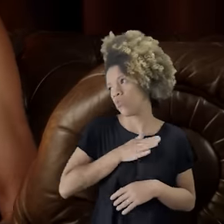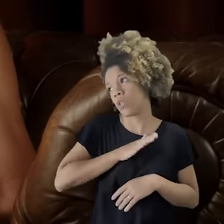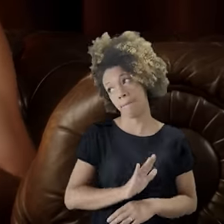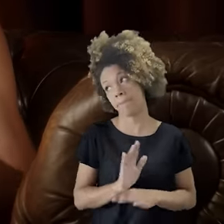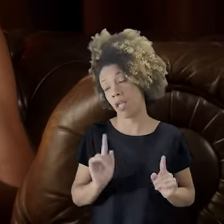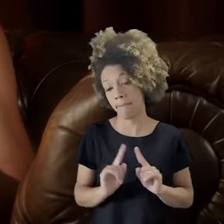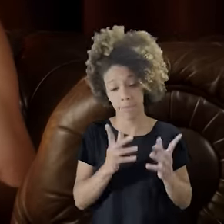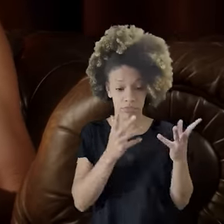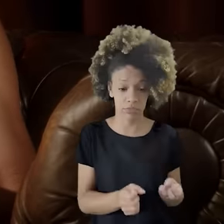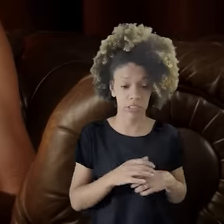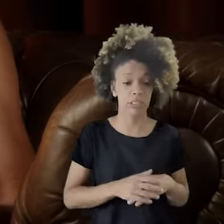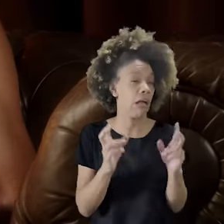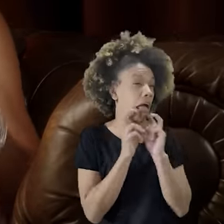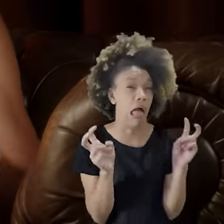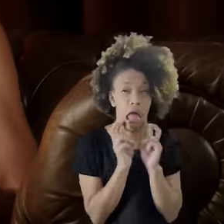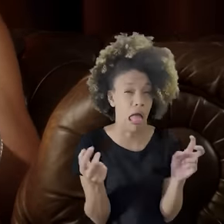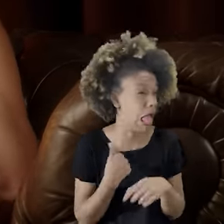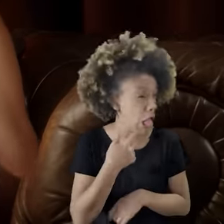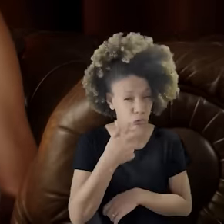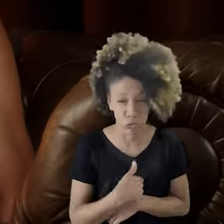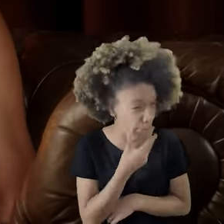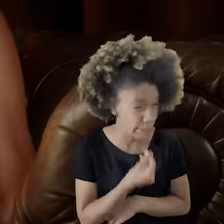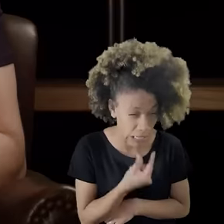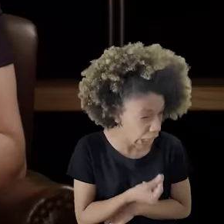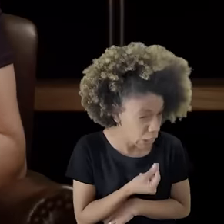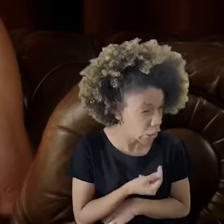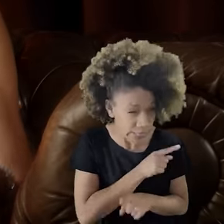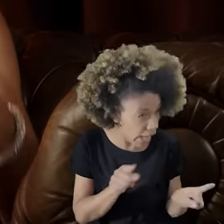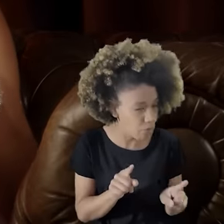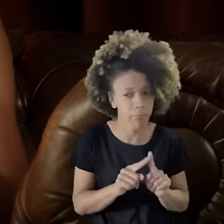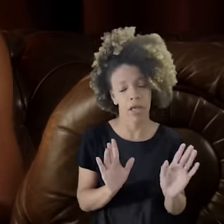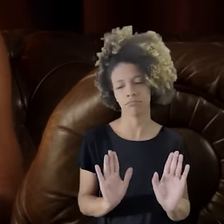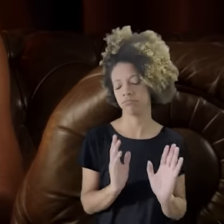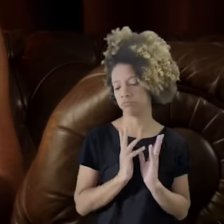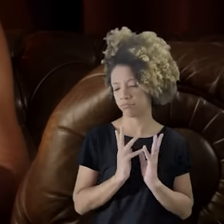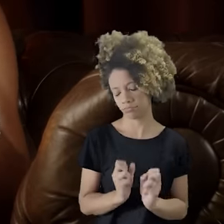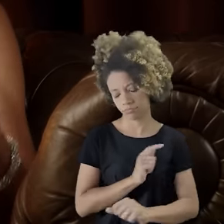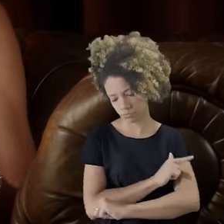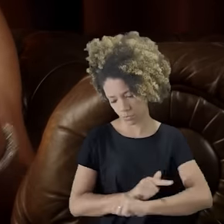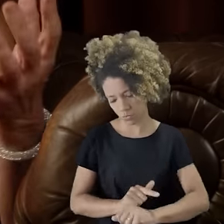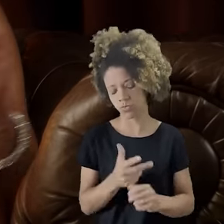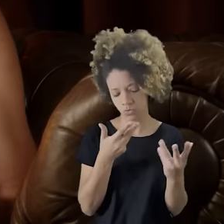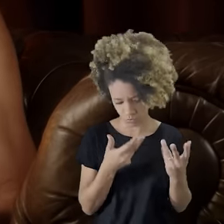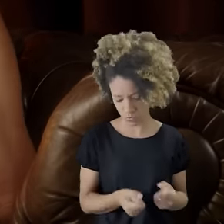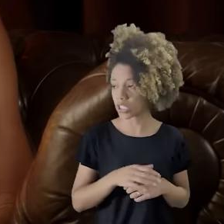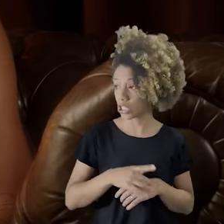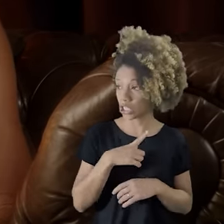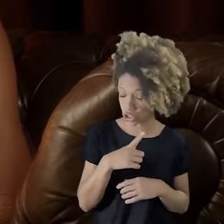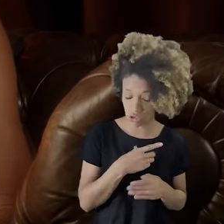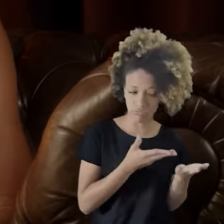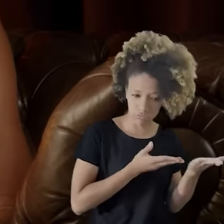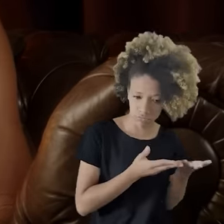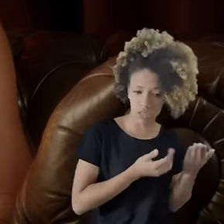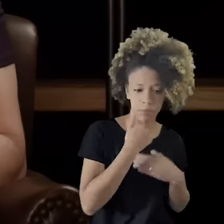me colocar da vontade de gritar não sou menino só que eu quieto essa obediência que eu tinha